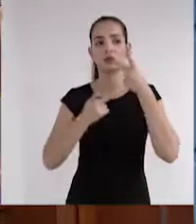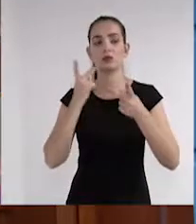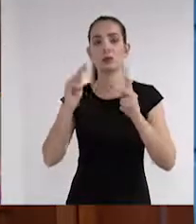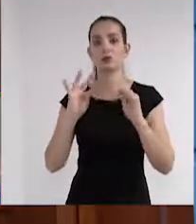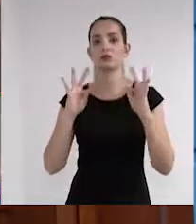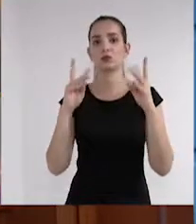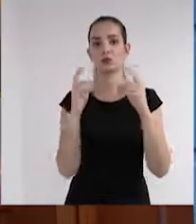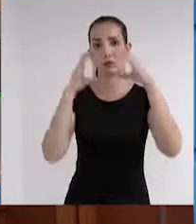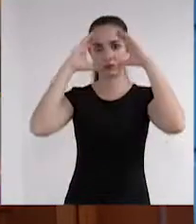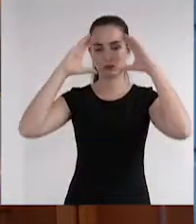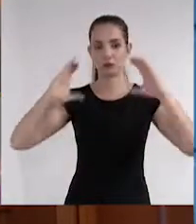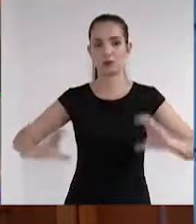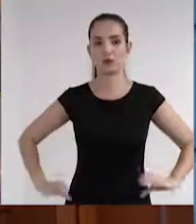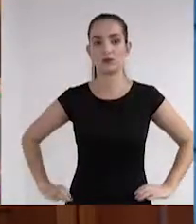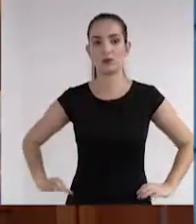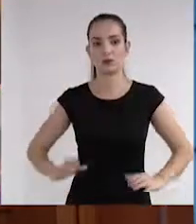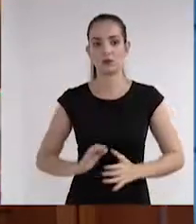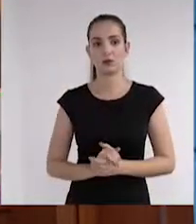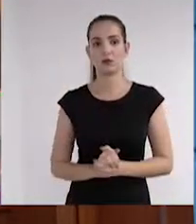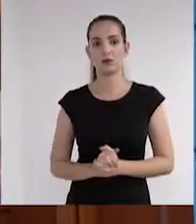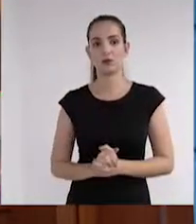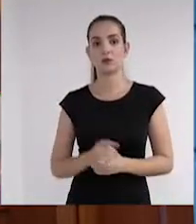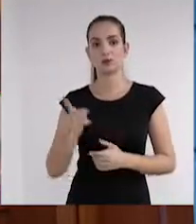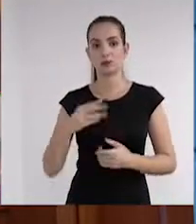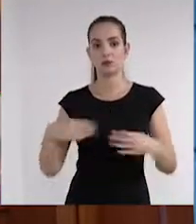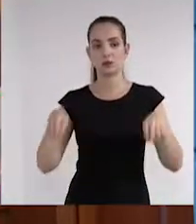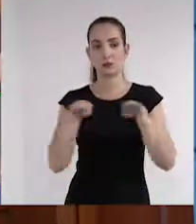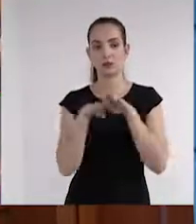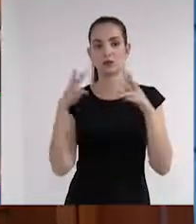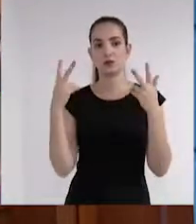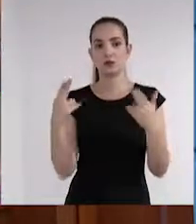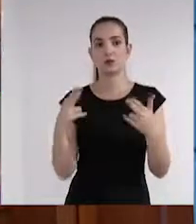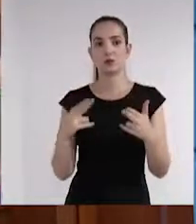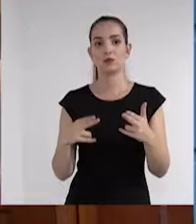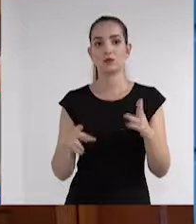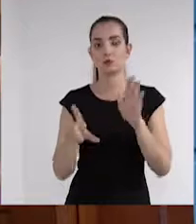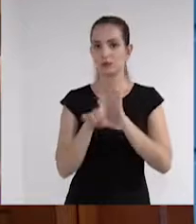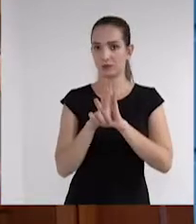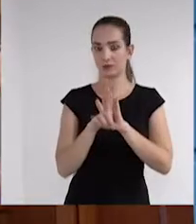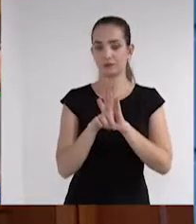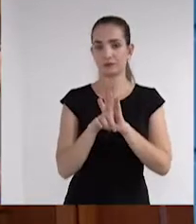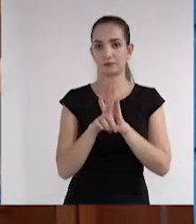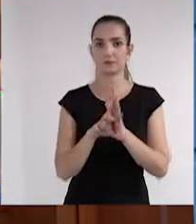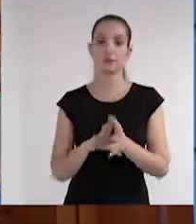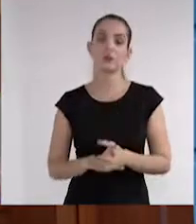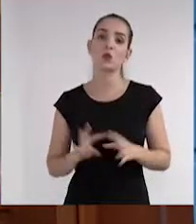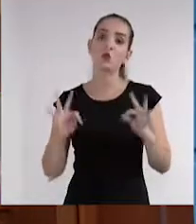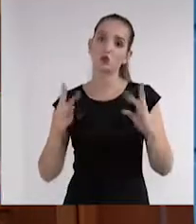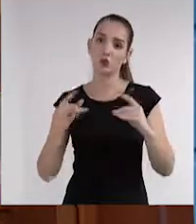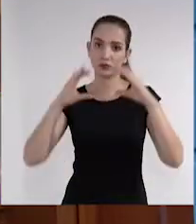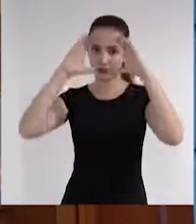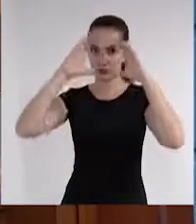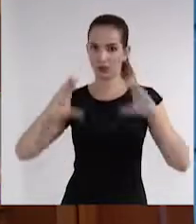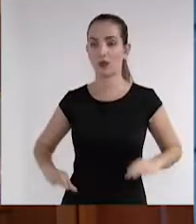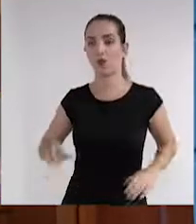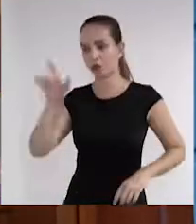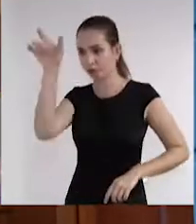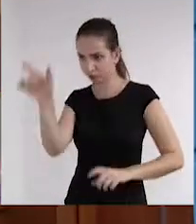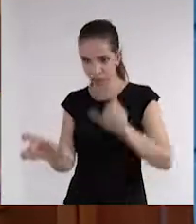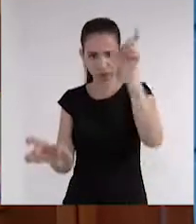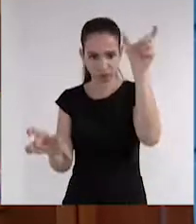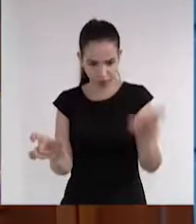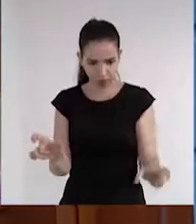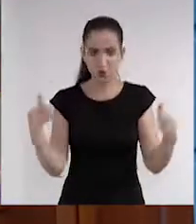todo cidadão é igual perante a lei, que todo cidadão tem o